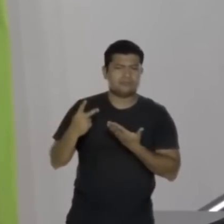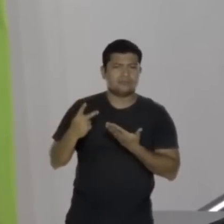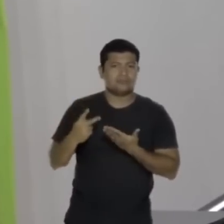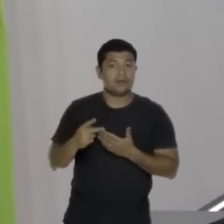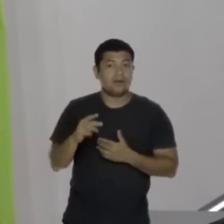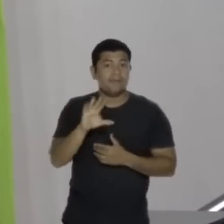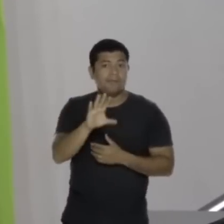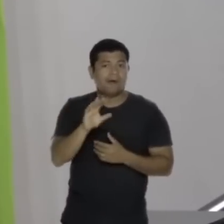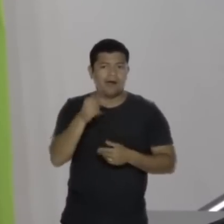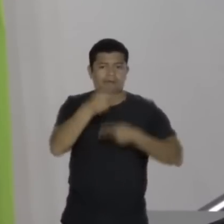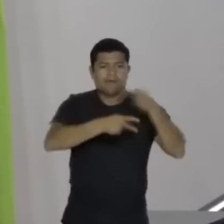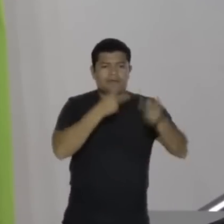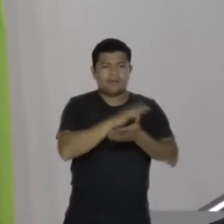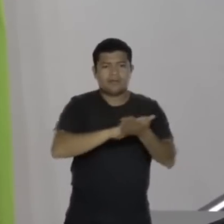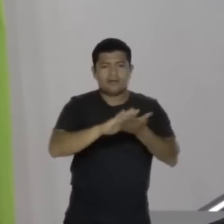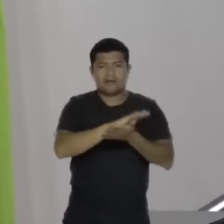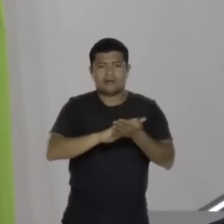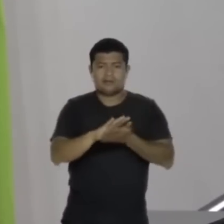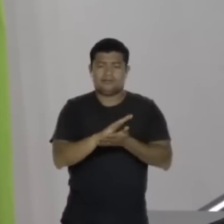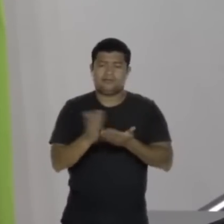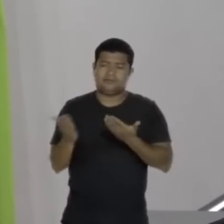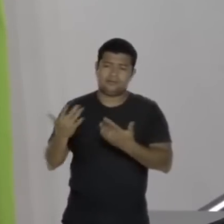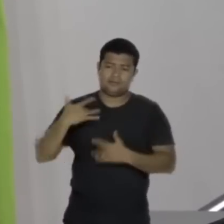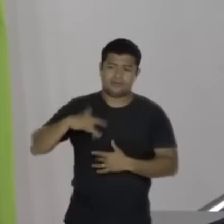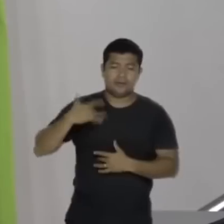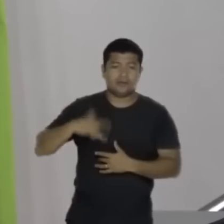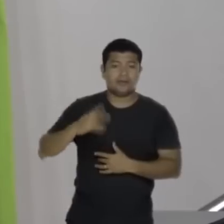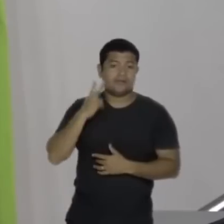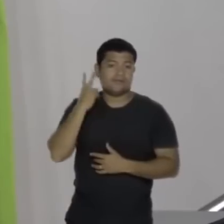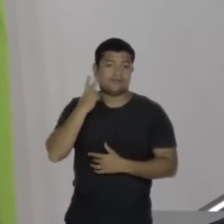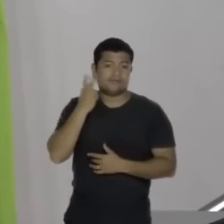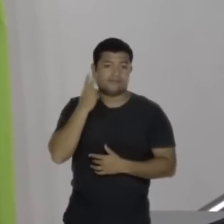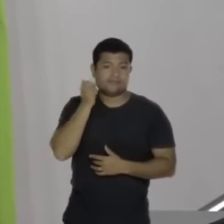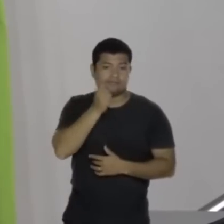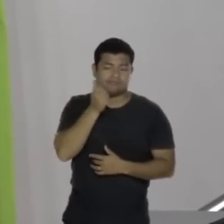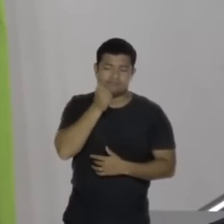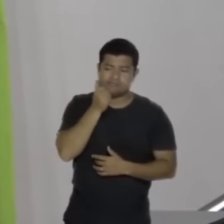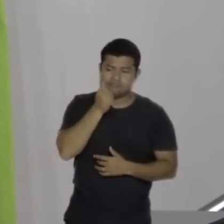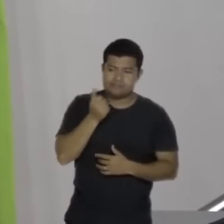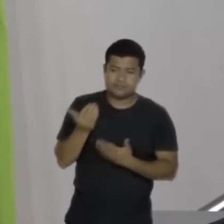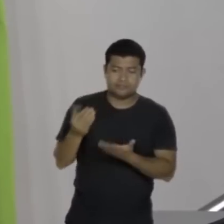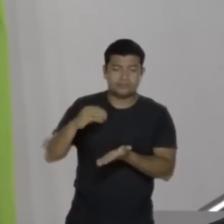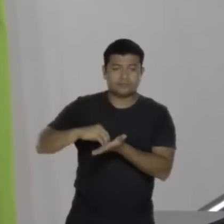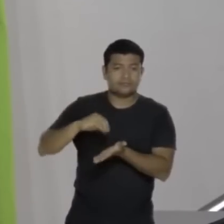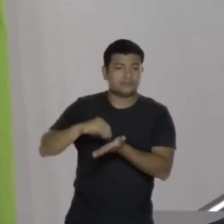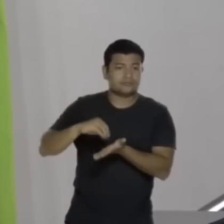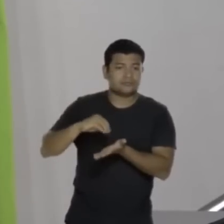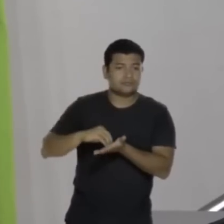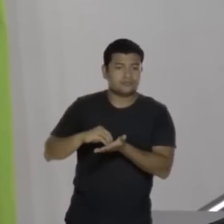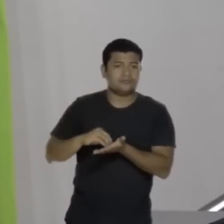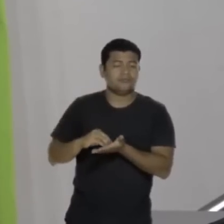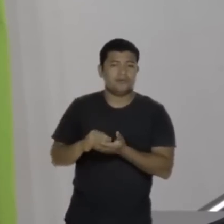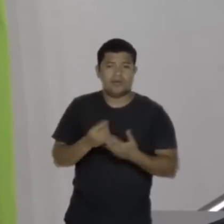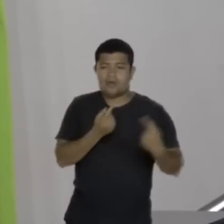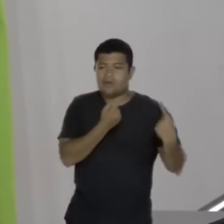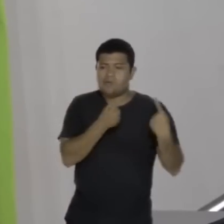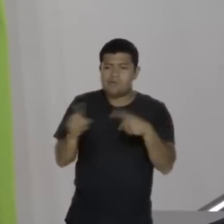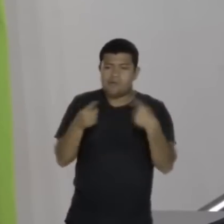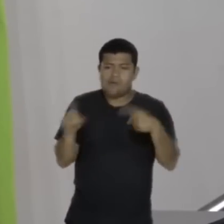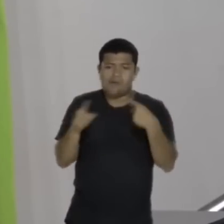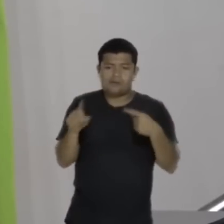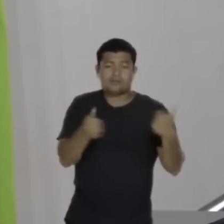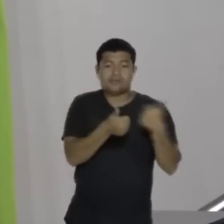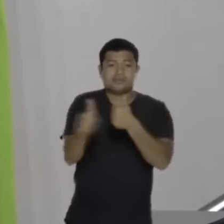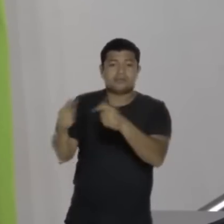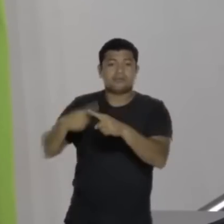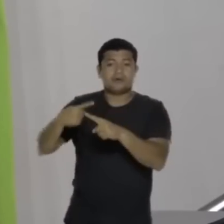a Cândida, vereadora, doce pessoa, um anjo de candura, pobrezinha, está sendo perseguida pela sua opinião. Olha só,